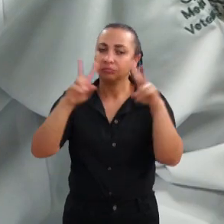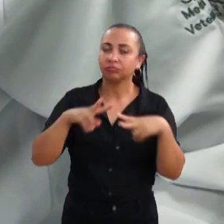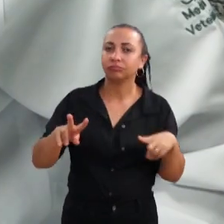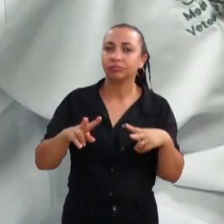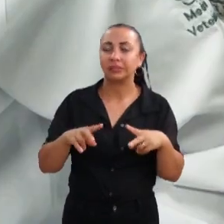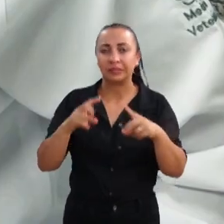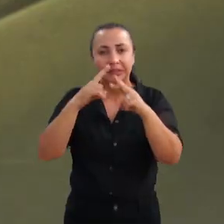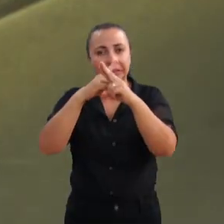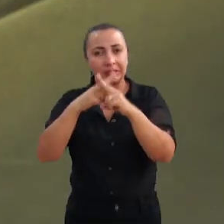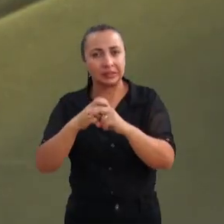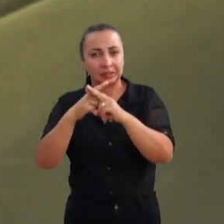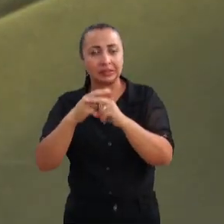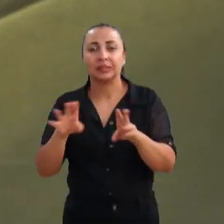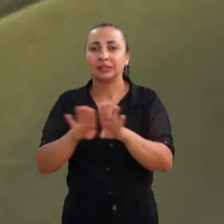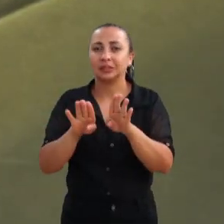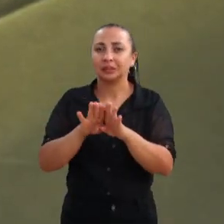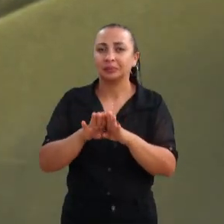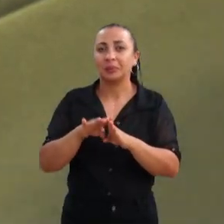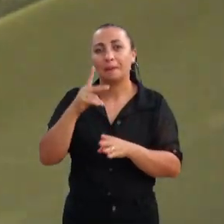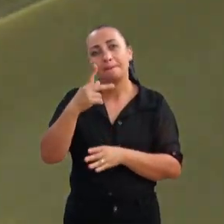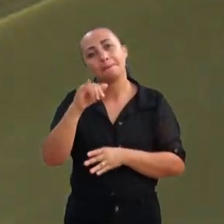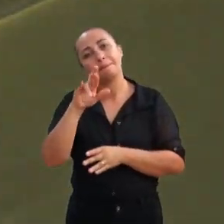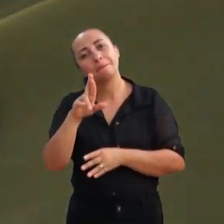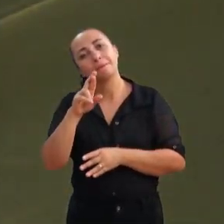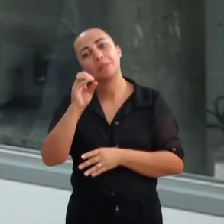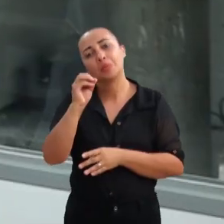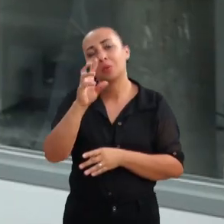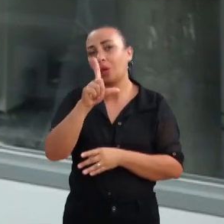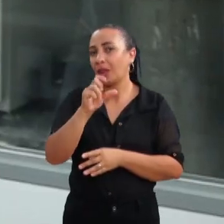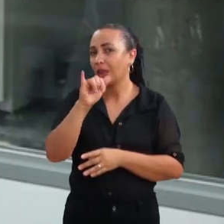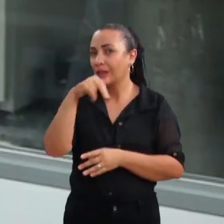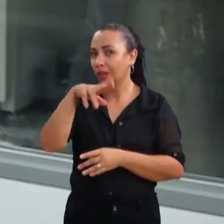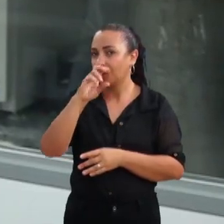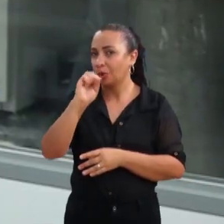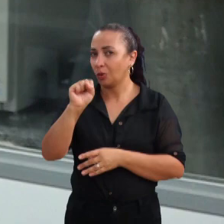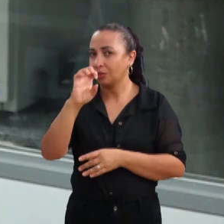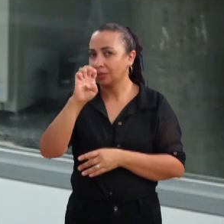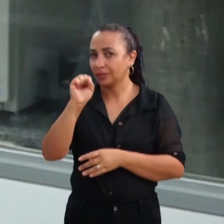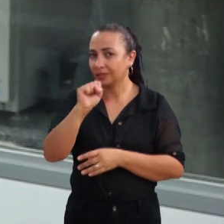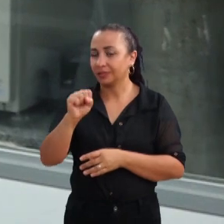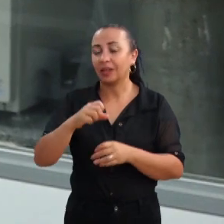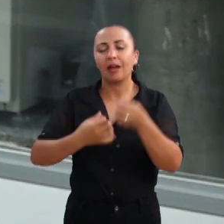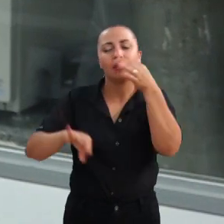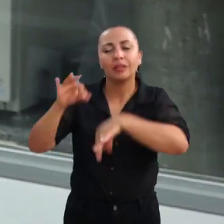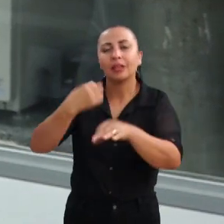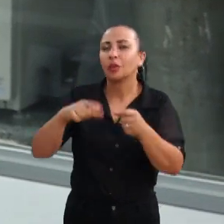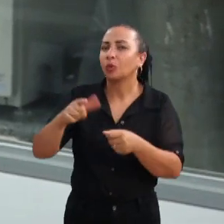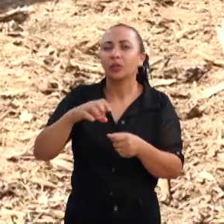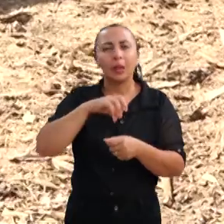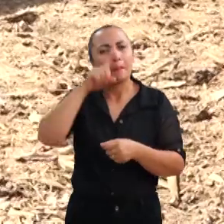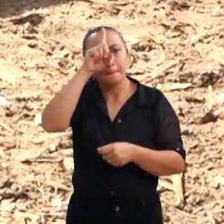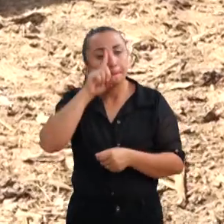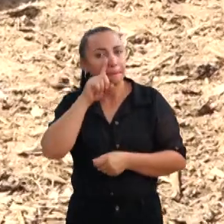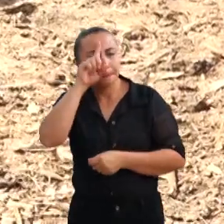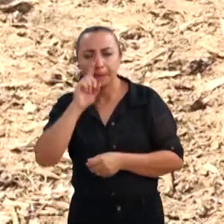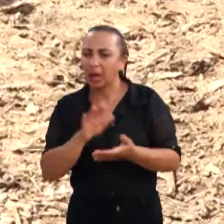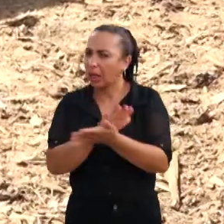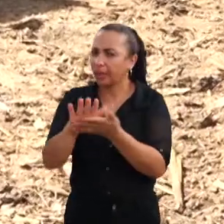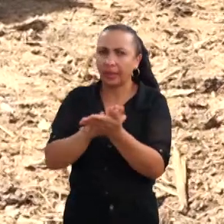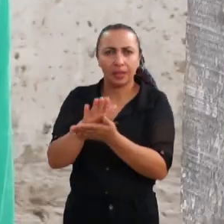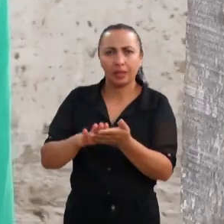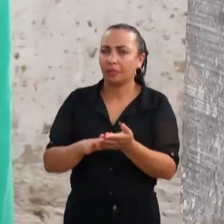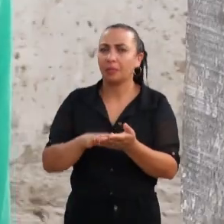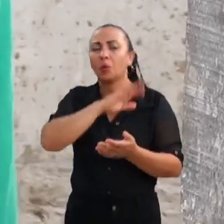verificar a toxicidade dos extratos pirolenhosos. Aqui o objetivo é atestar que a substância não tem nenhum perigo para os